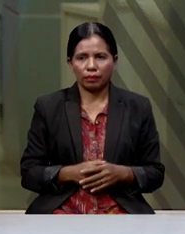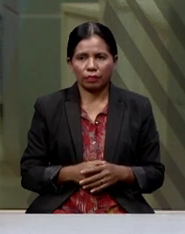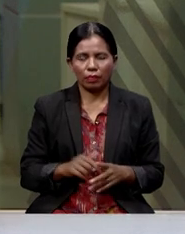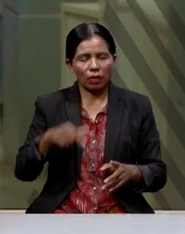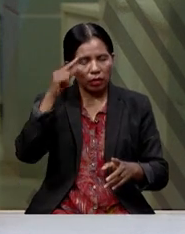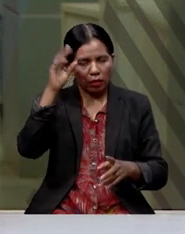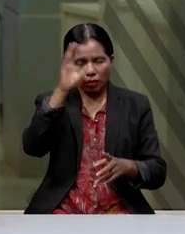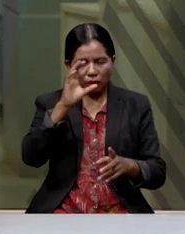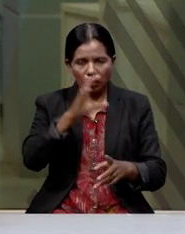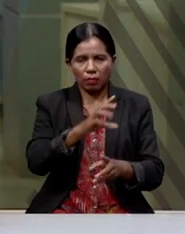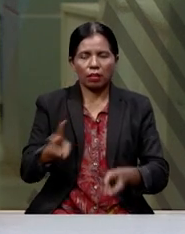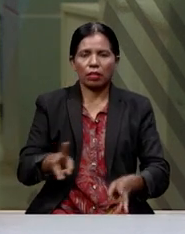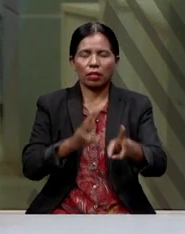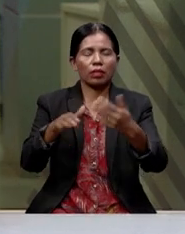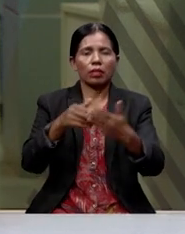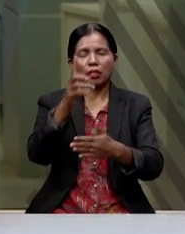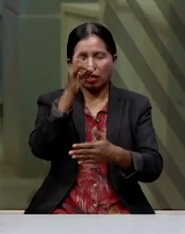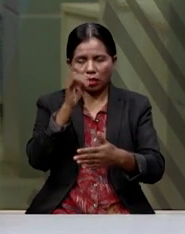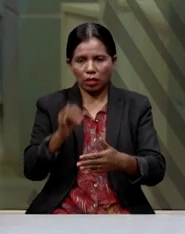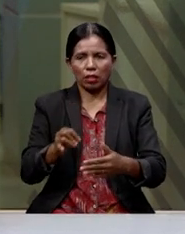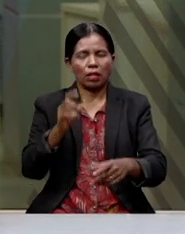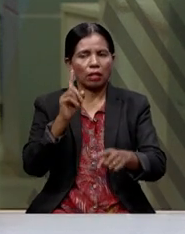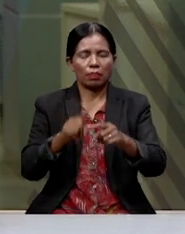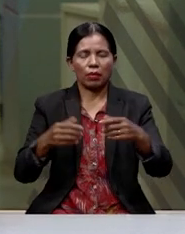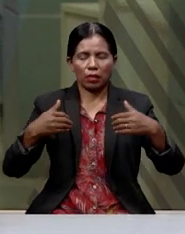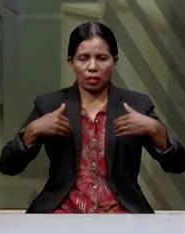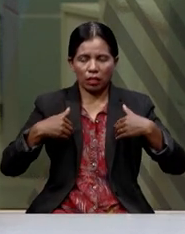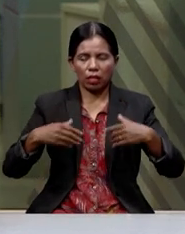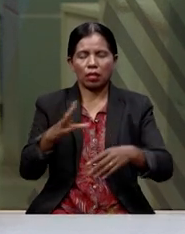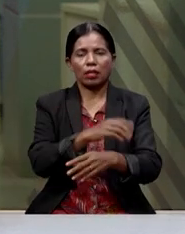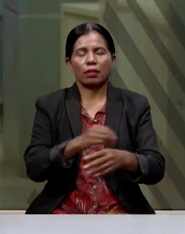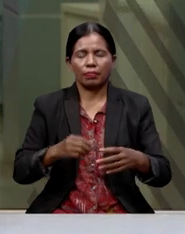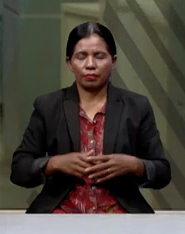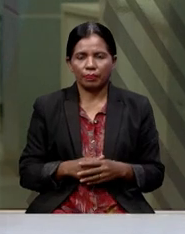O governo se busca a solução para extrair a sereia capital dele no Nê, Labele Amoço, engrafamento.